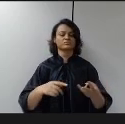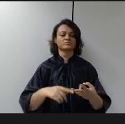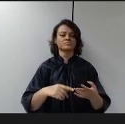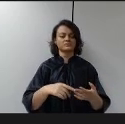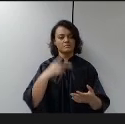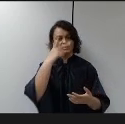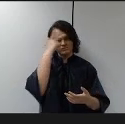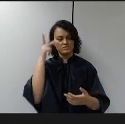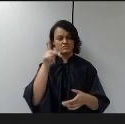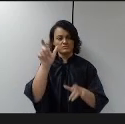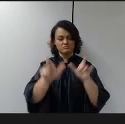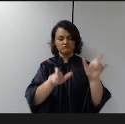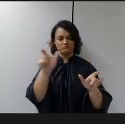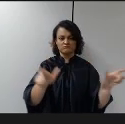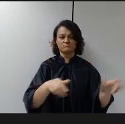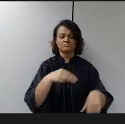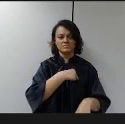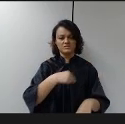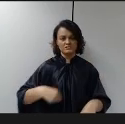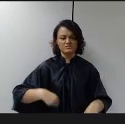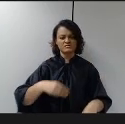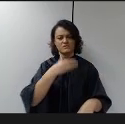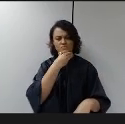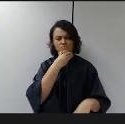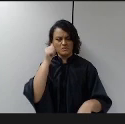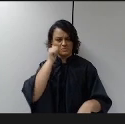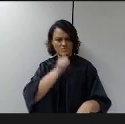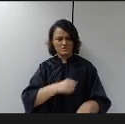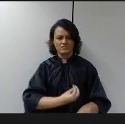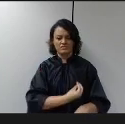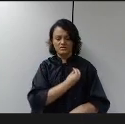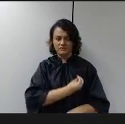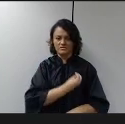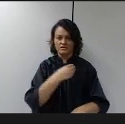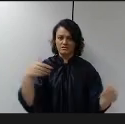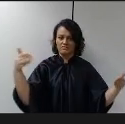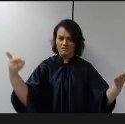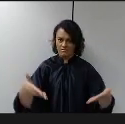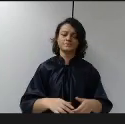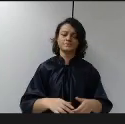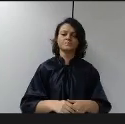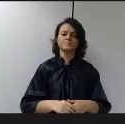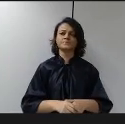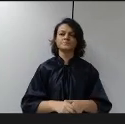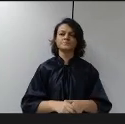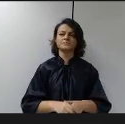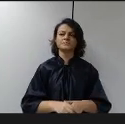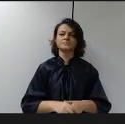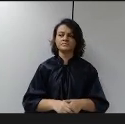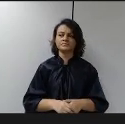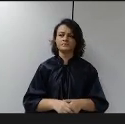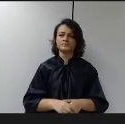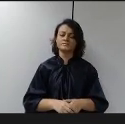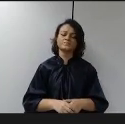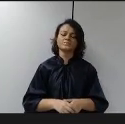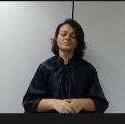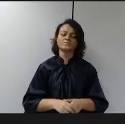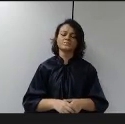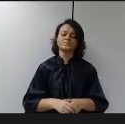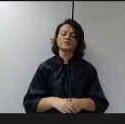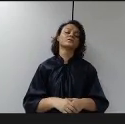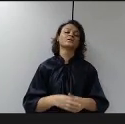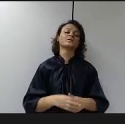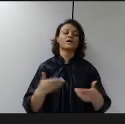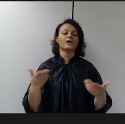ministra Suzete, excelentíssimos ministros, demais ministros desse colegiado, ilustríssimo